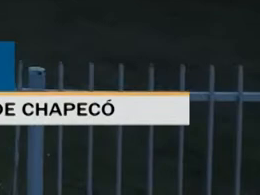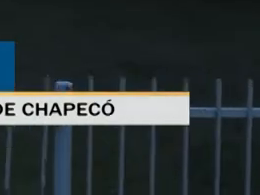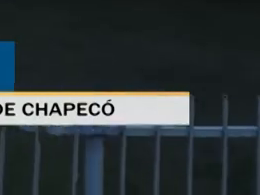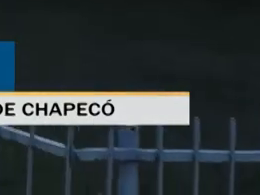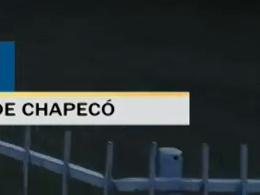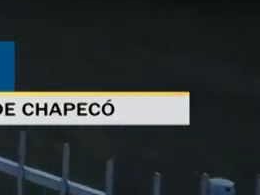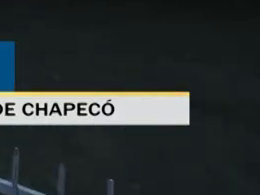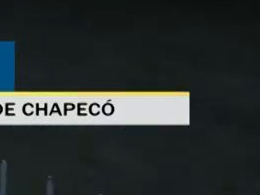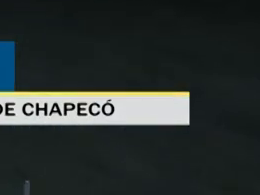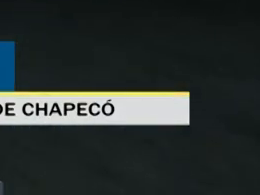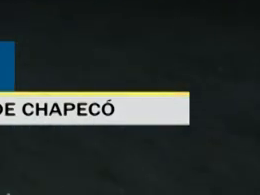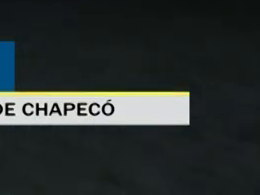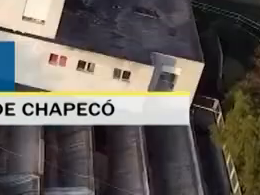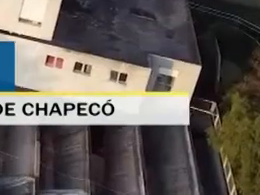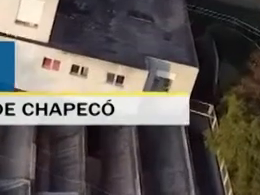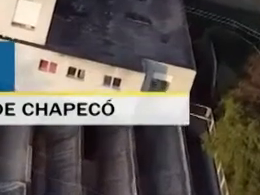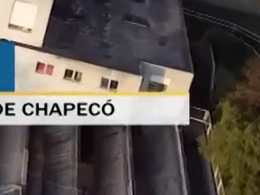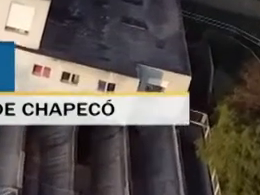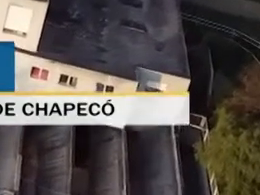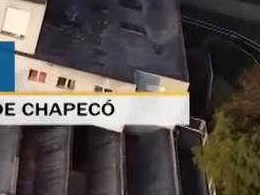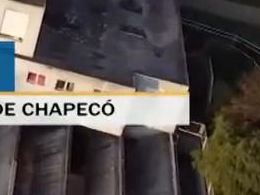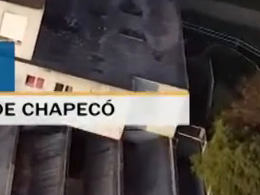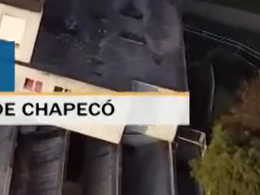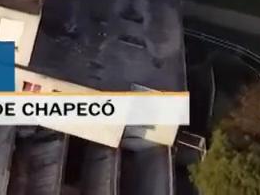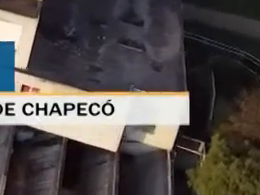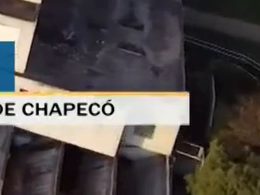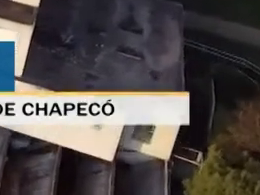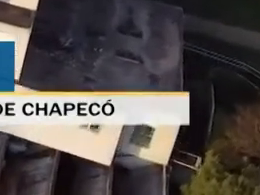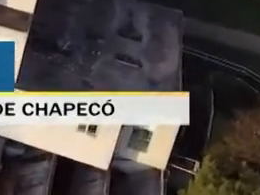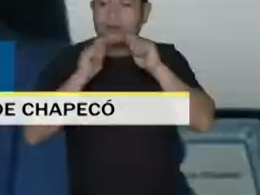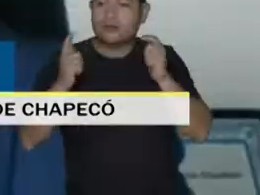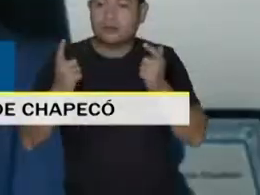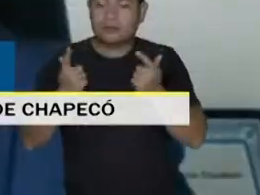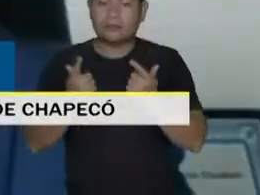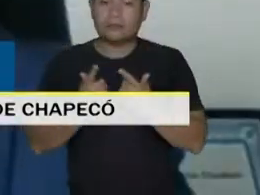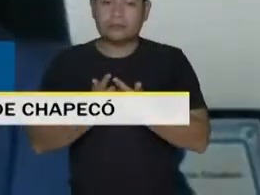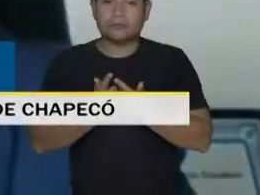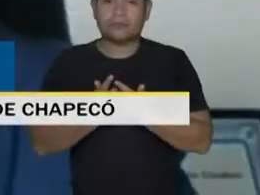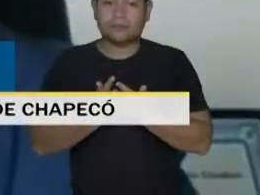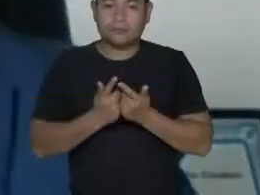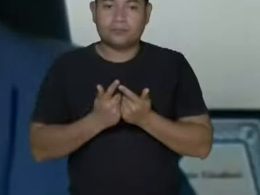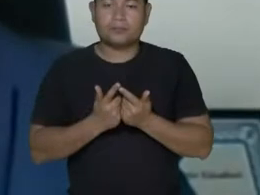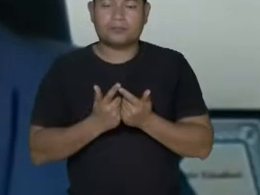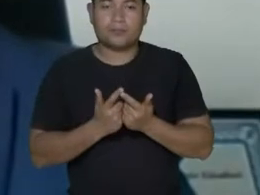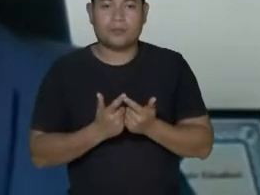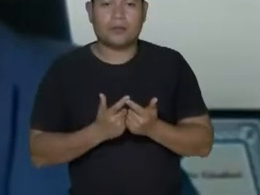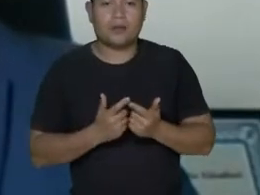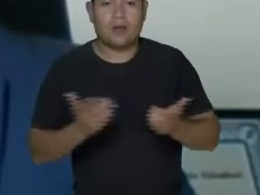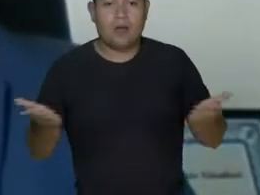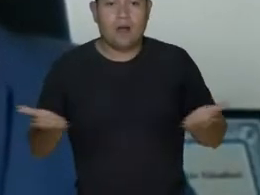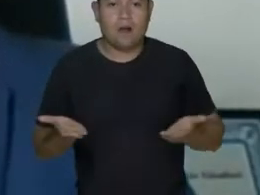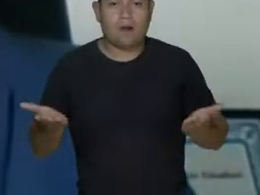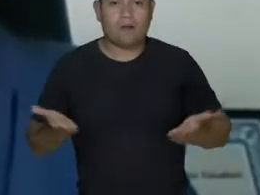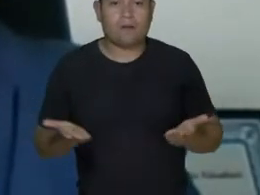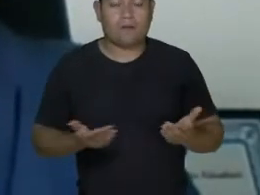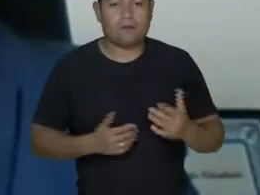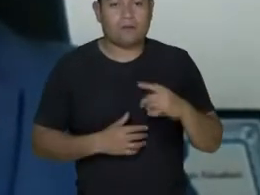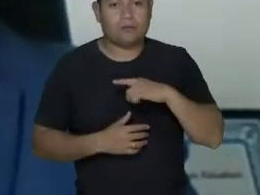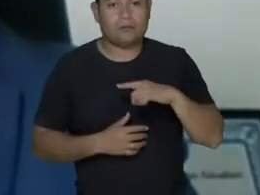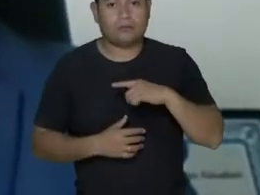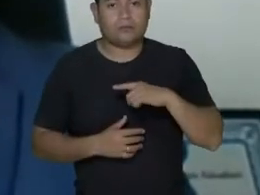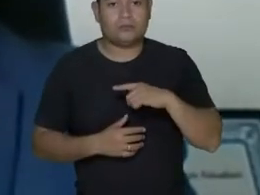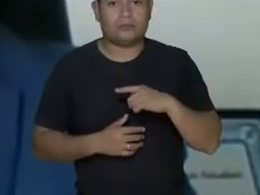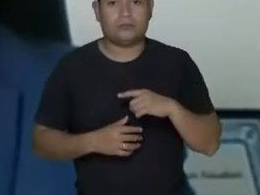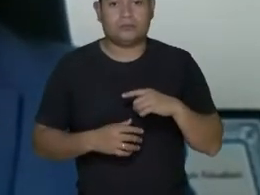apoio das cidades do Grande Oeste, enfrenta dificuldades financeiras. E como haverá de parte da